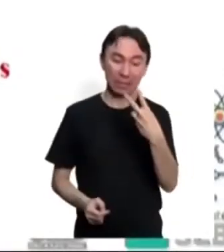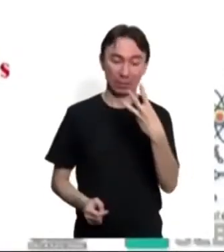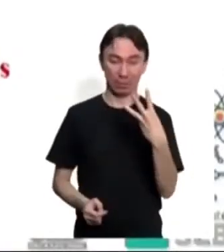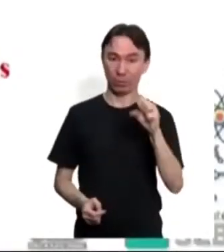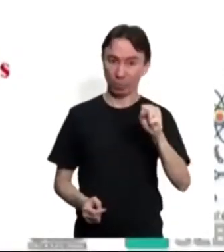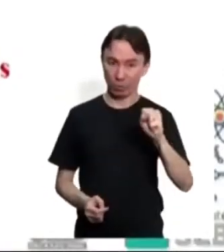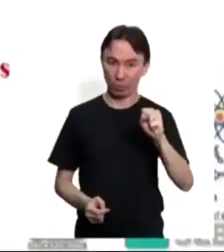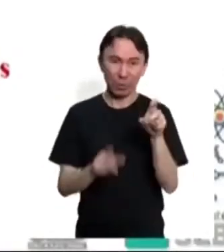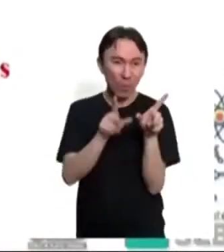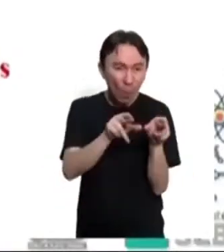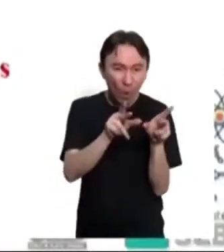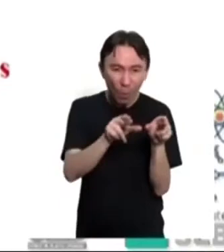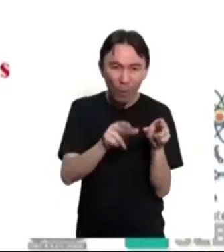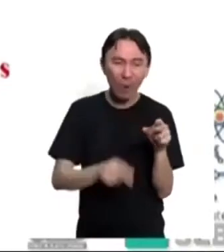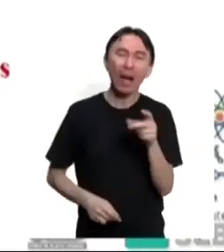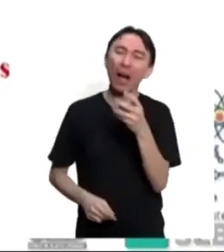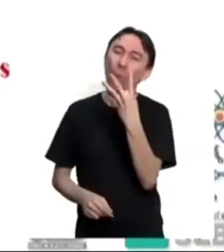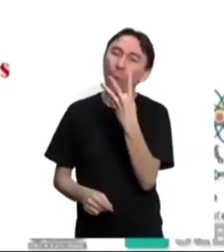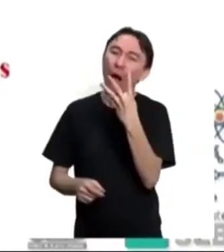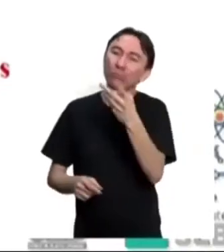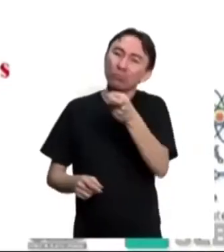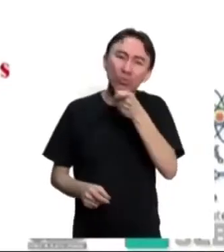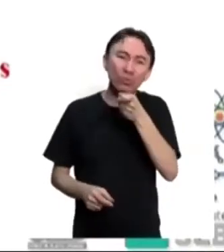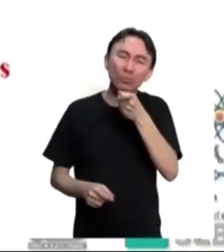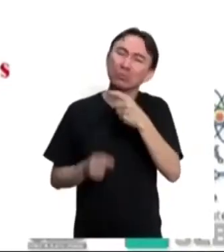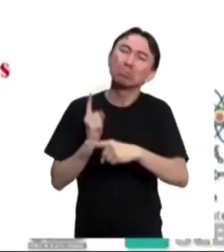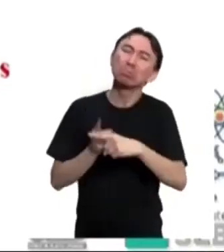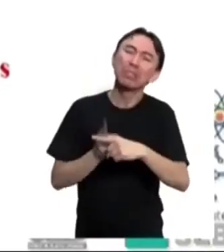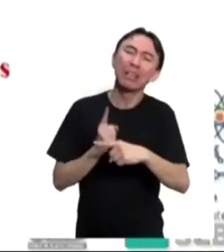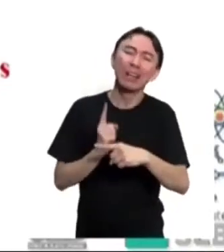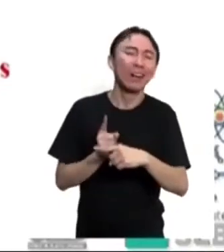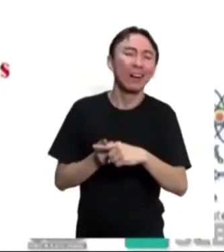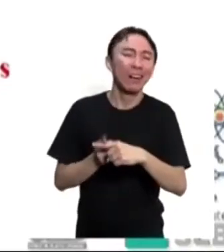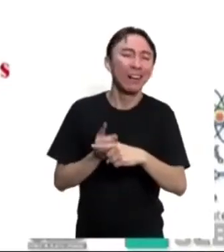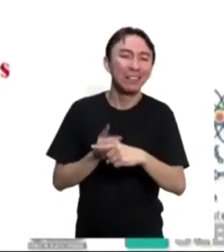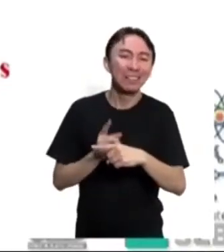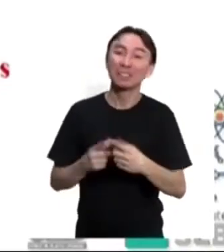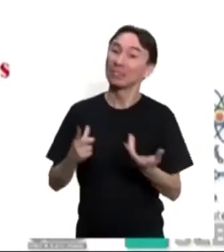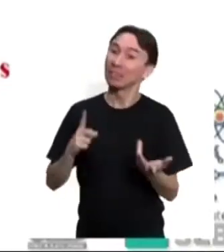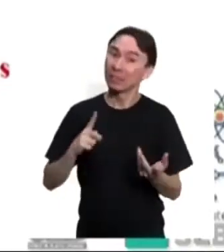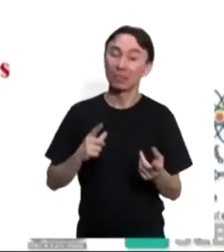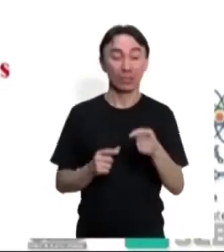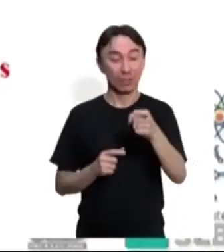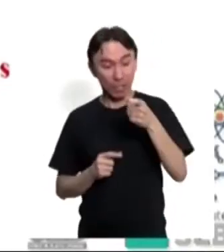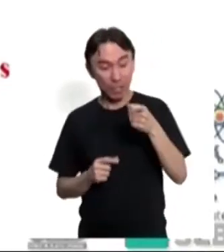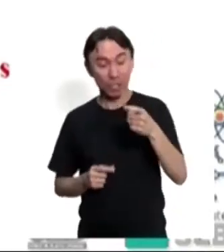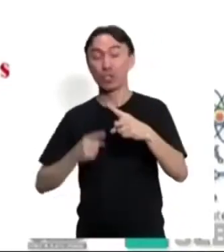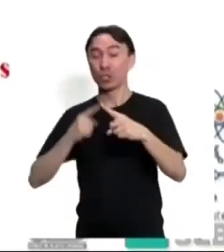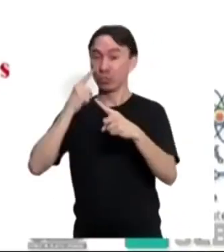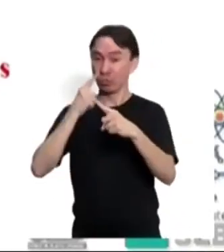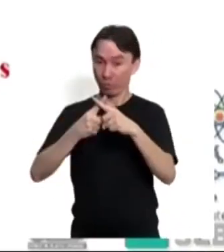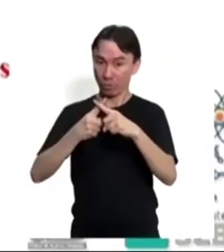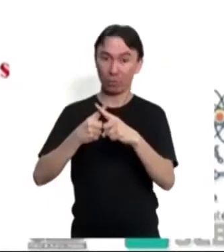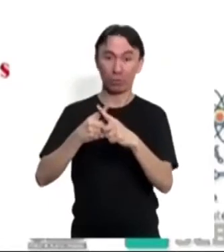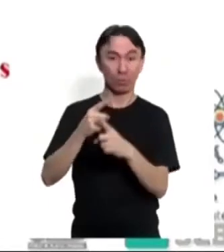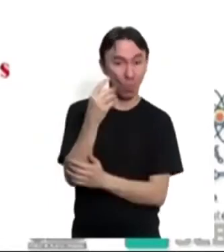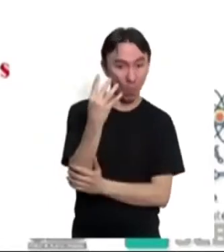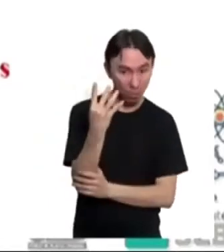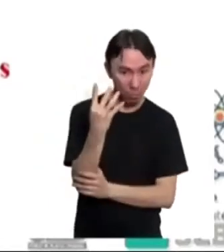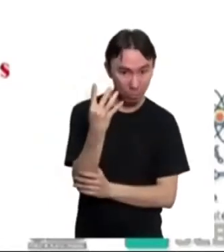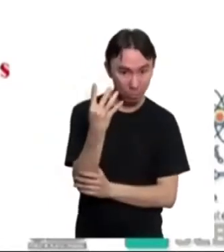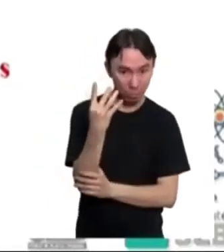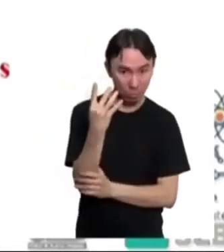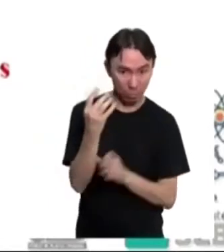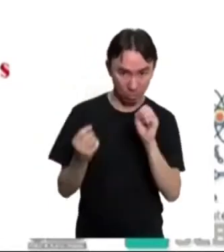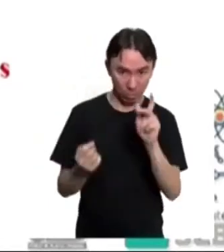é igual a 4x. Por que 4x, professor? Ora, você tem x vezes 4.